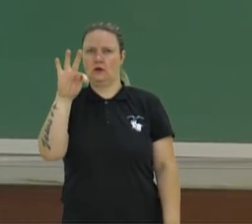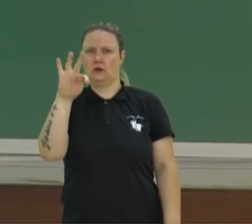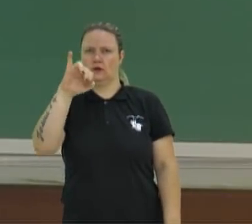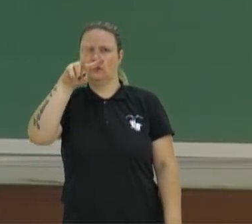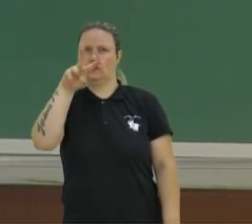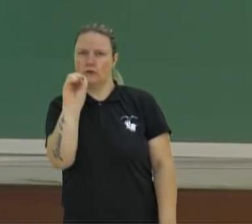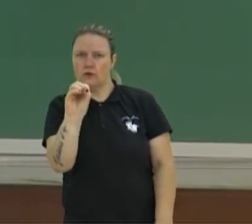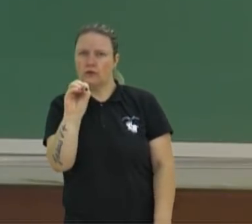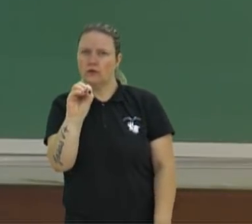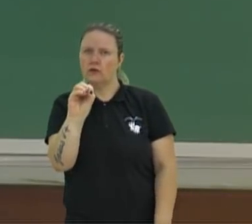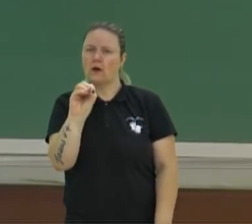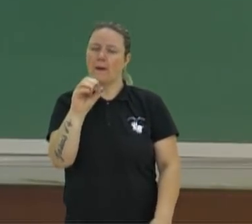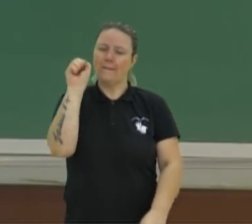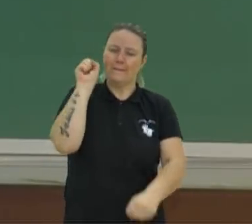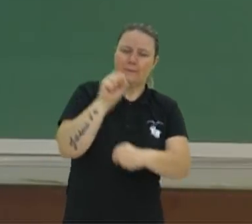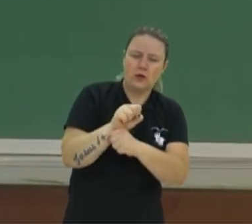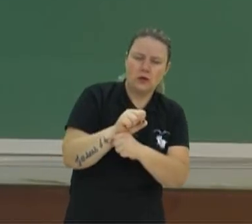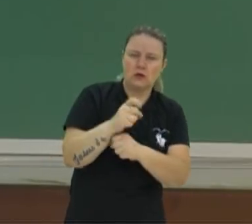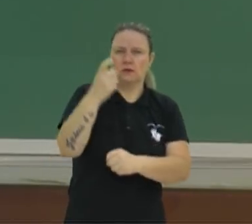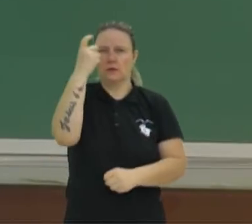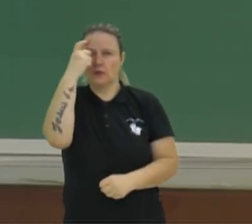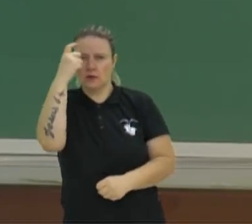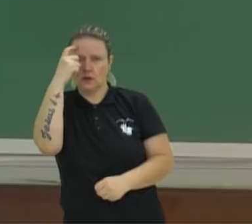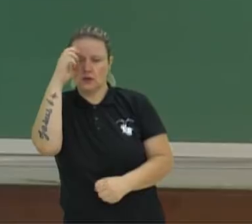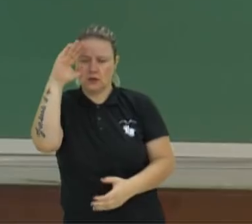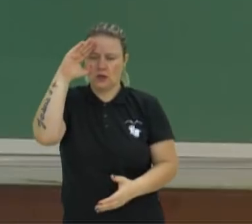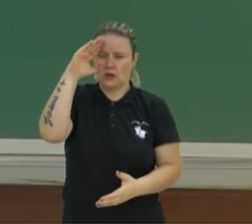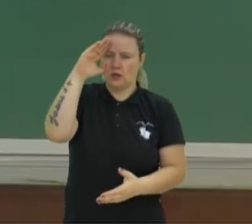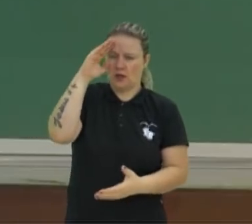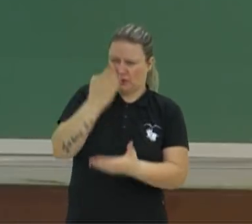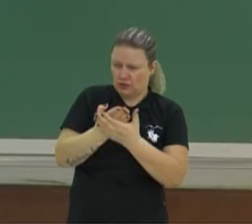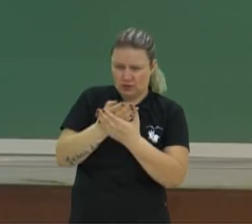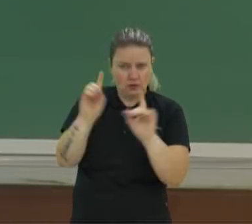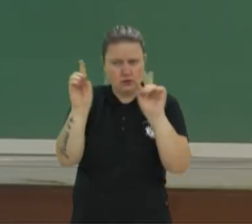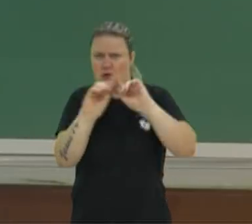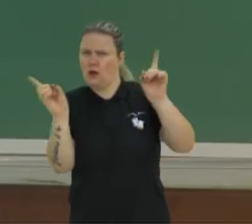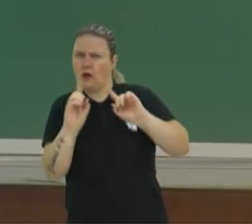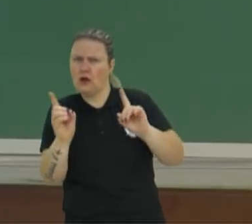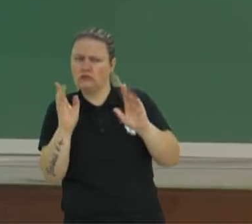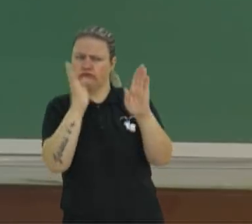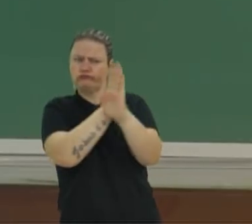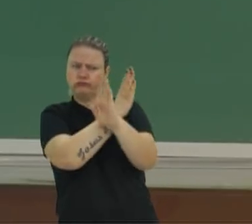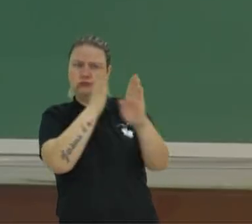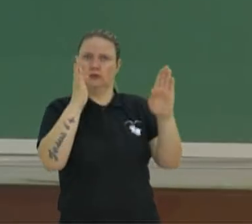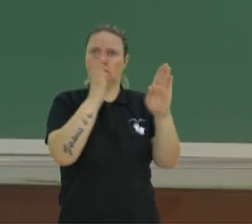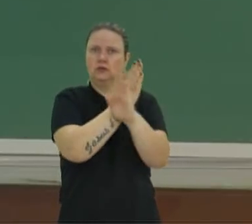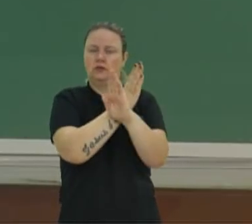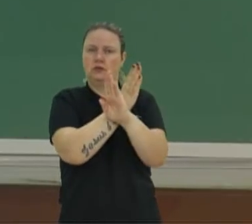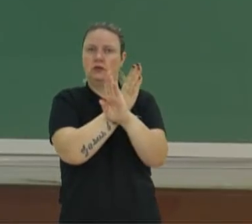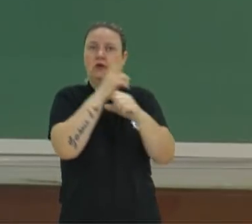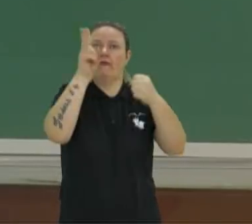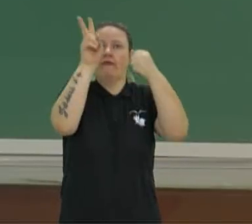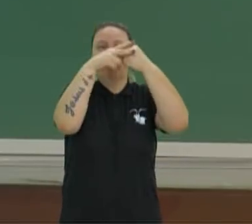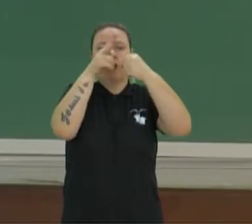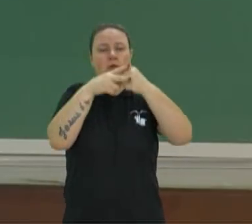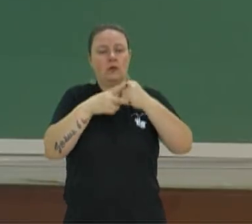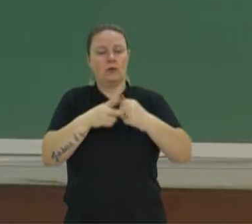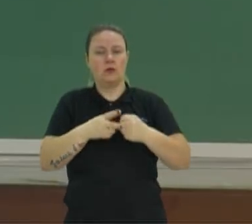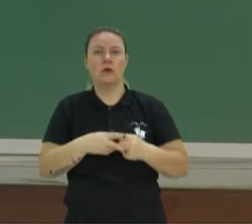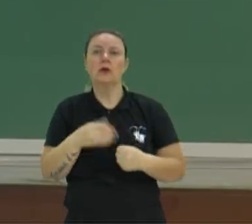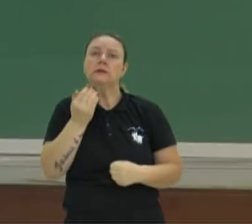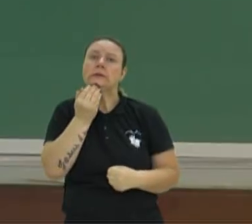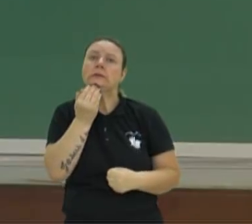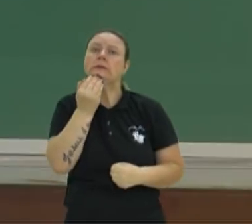acredite, compartilhe, leia, investigue, desconfie. São todos verbos que fazem um pedido,